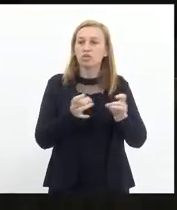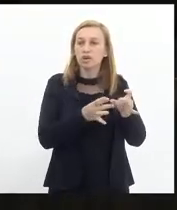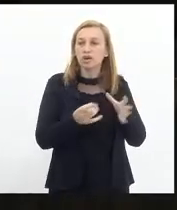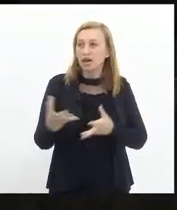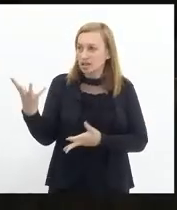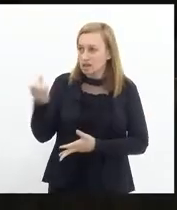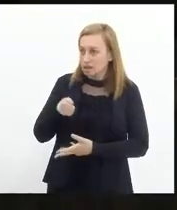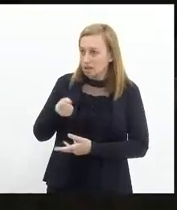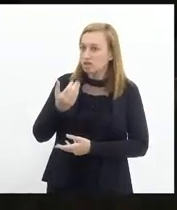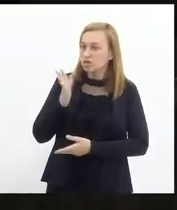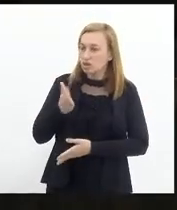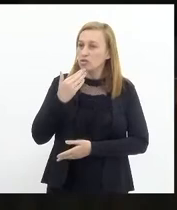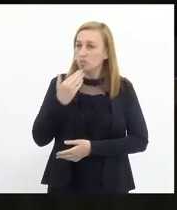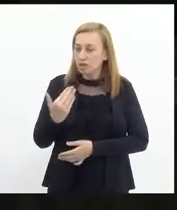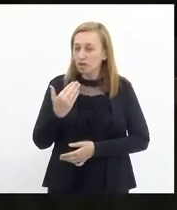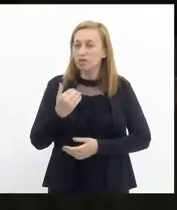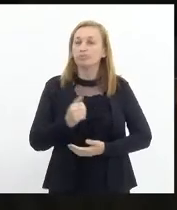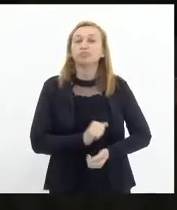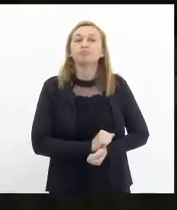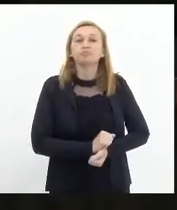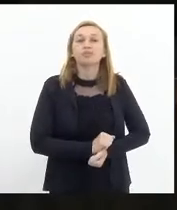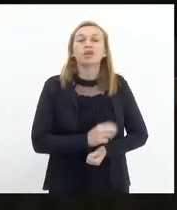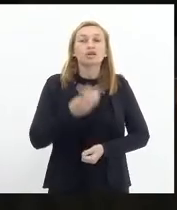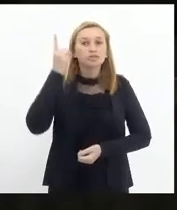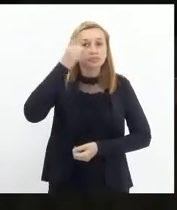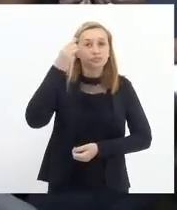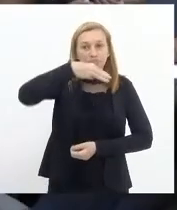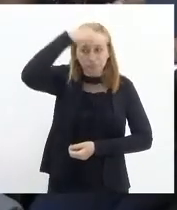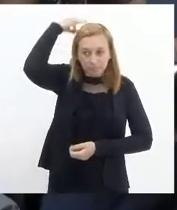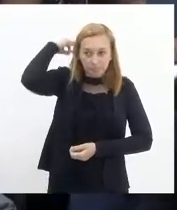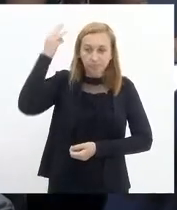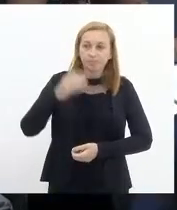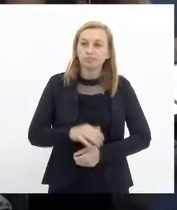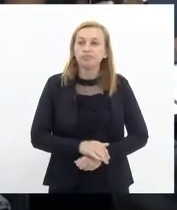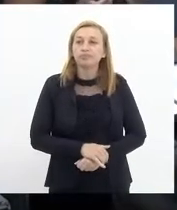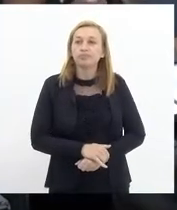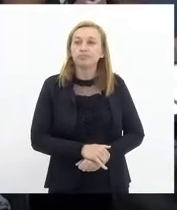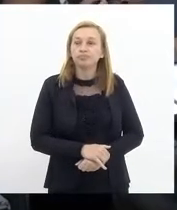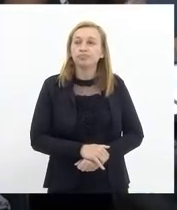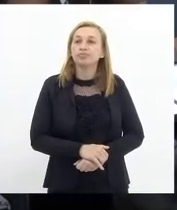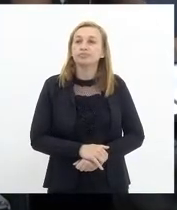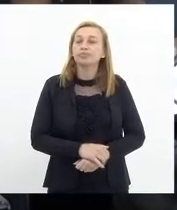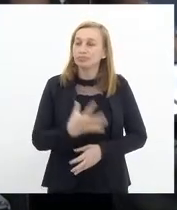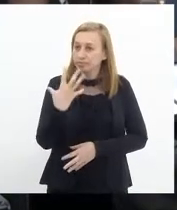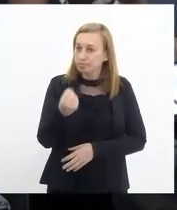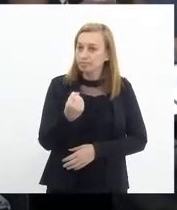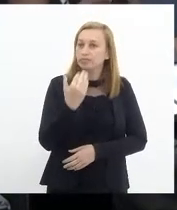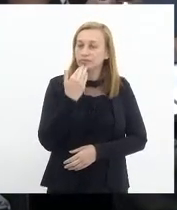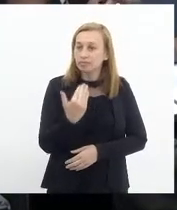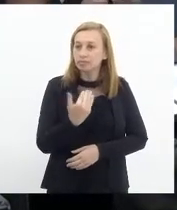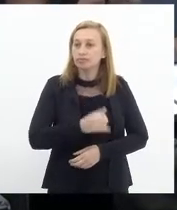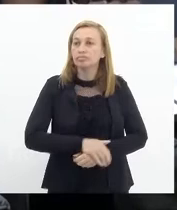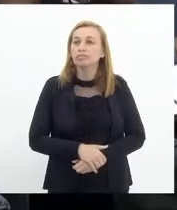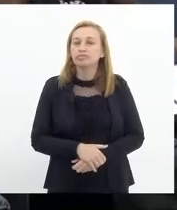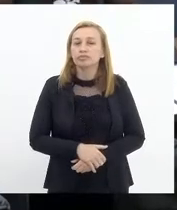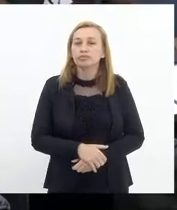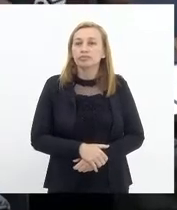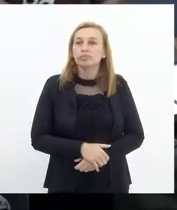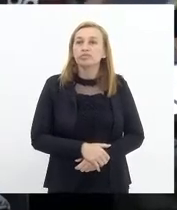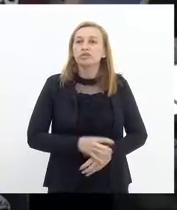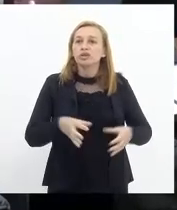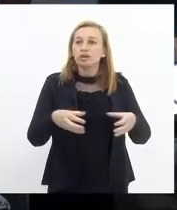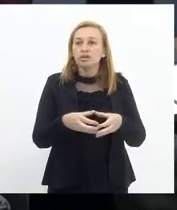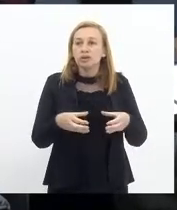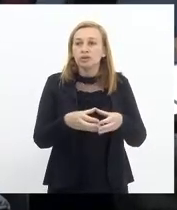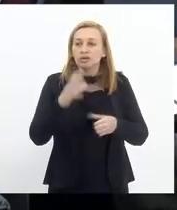de vossa excelência mesmo, em seguida. Deputado Márcio Pacheco. A presidência defere pedir de vossa excelência. Pela comissão